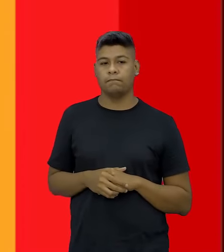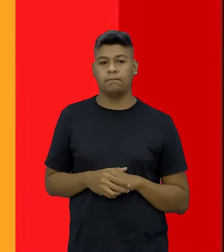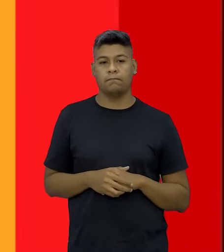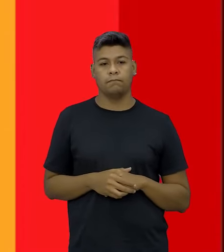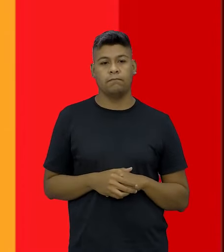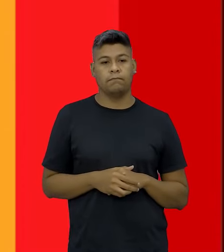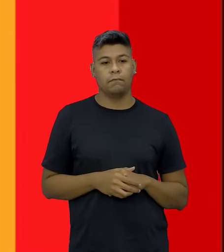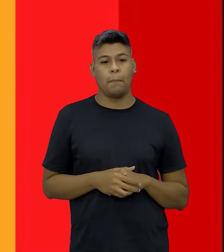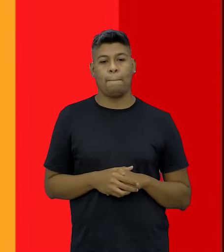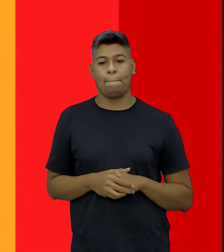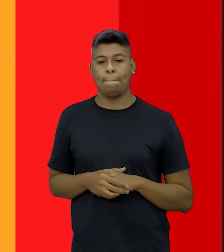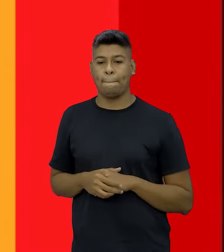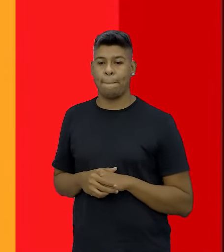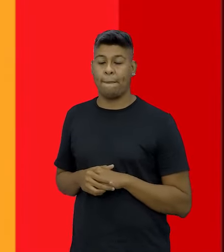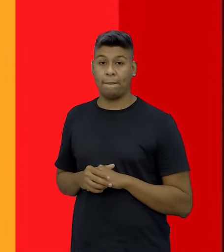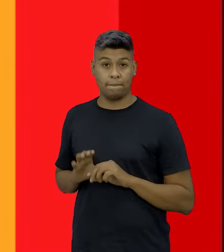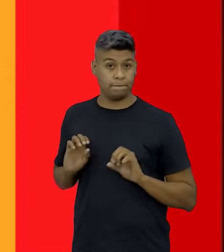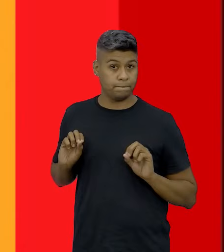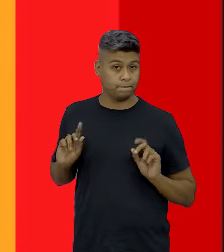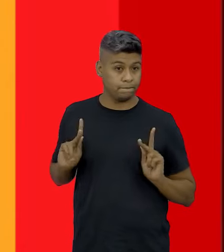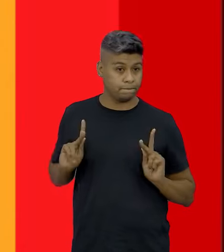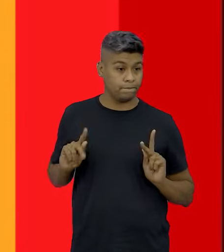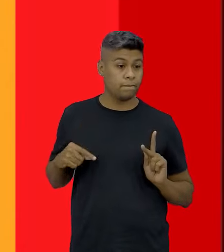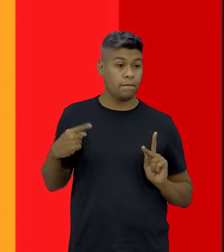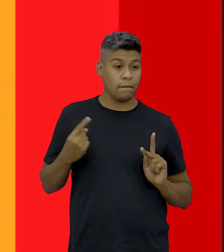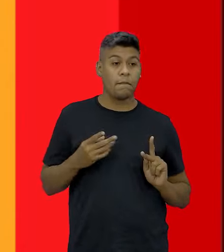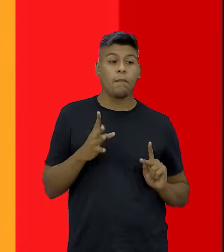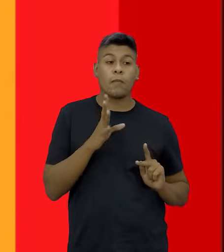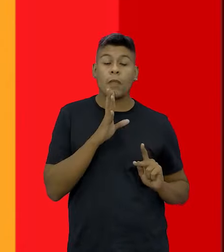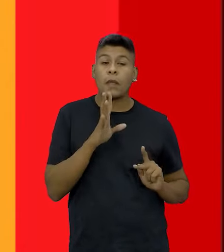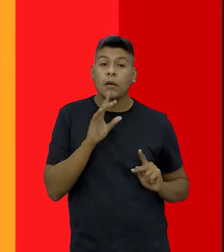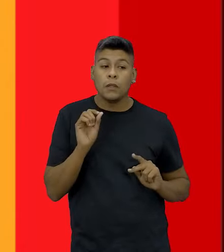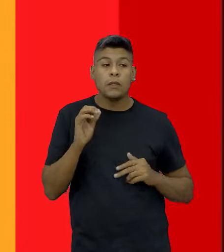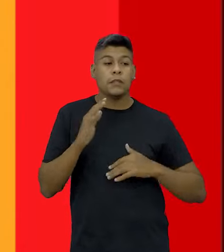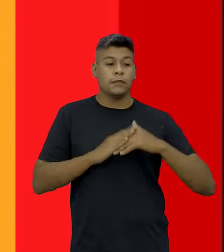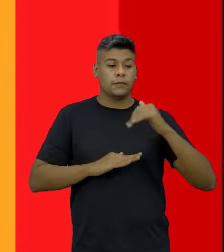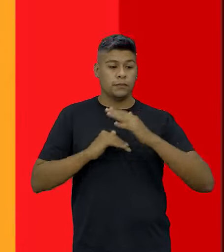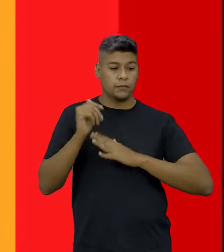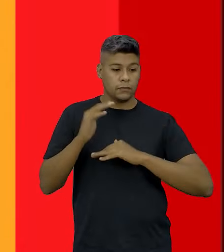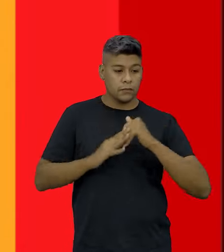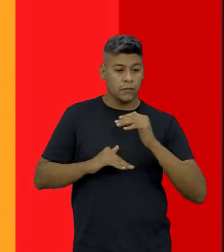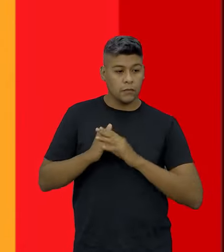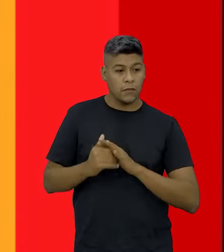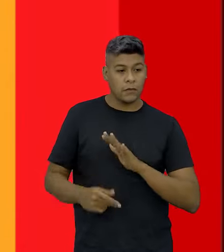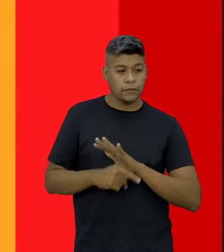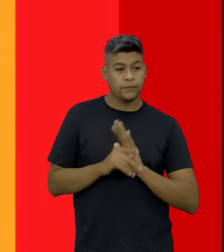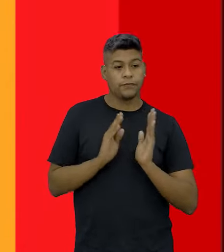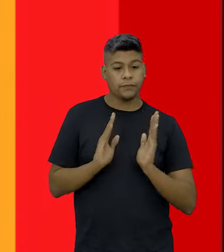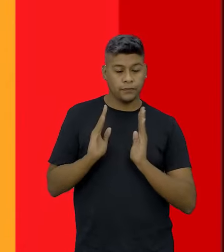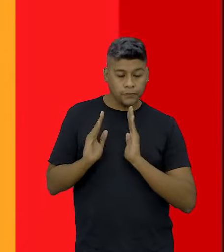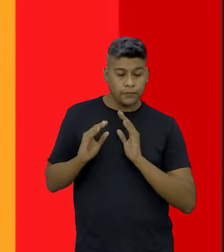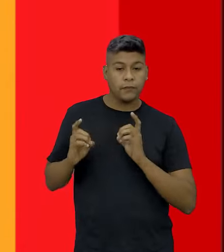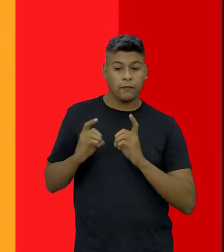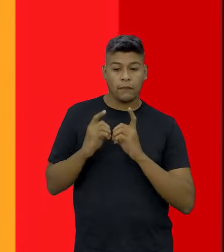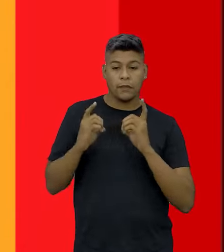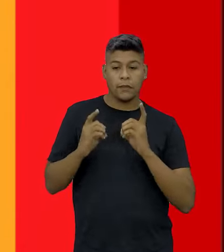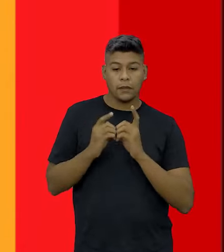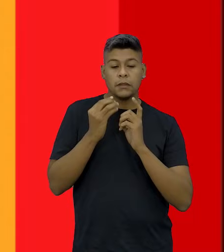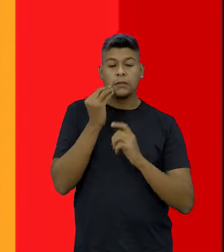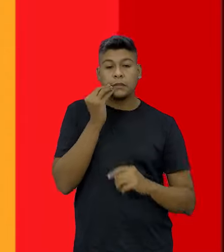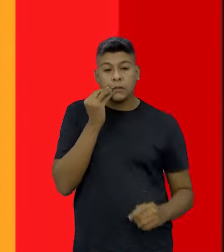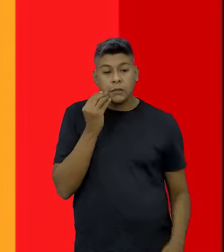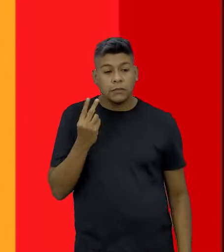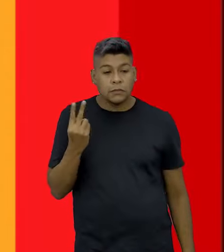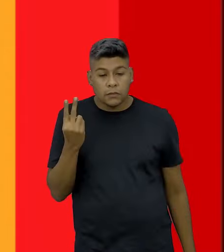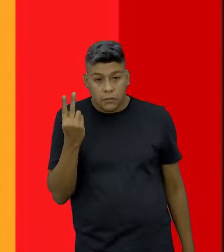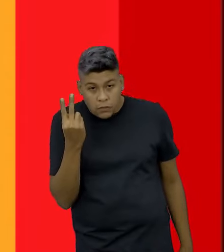Muito bem. Até aqui, nós conhecemos as habilidades que são contempladas na sequência didática 2, e a gente